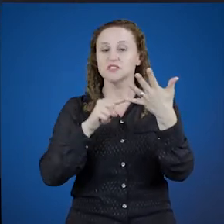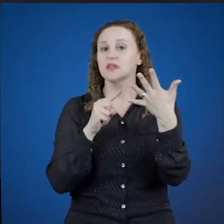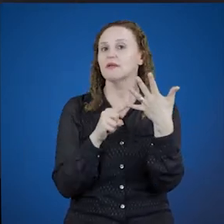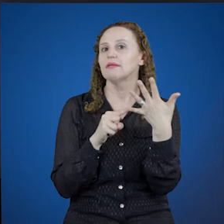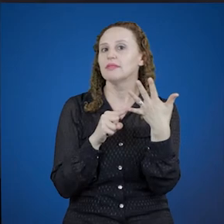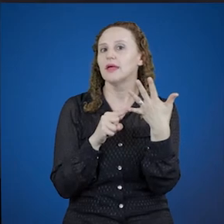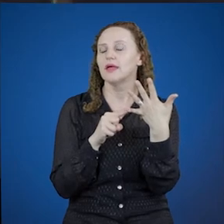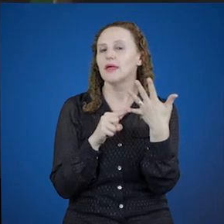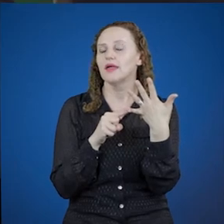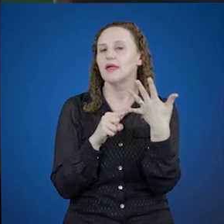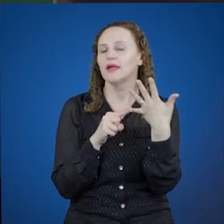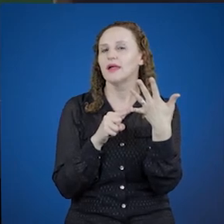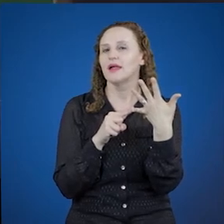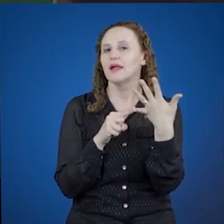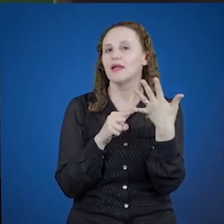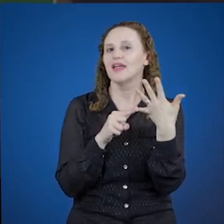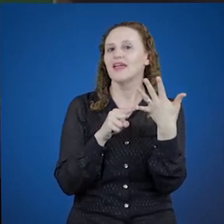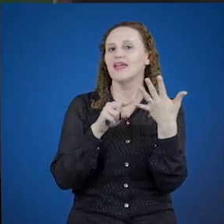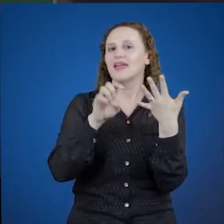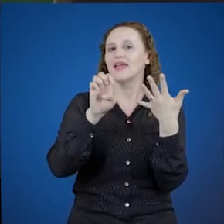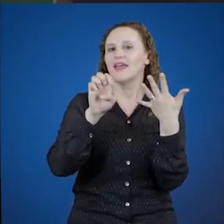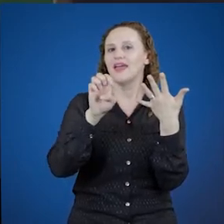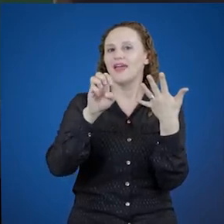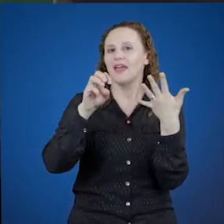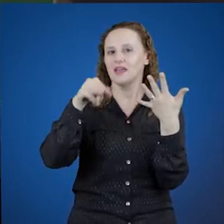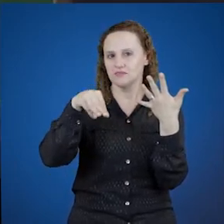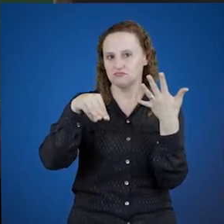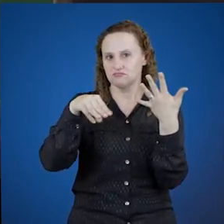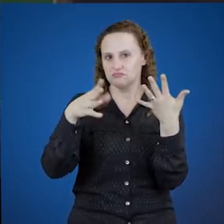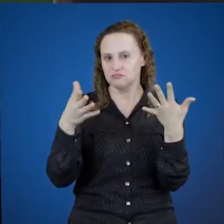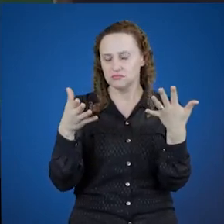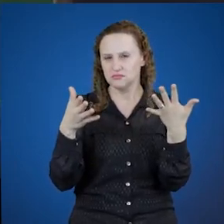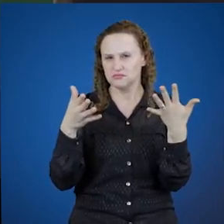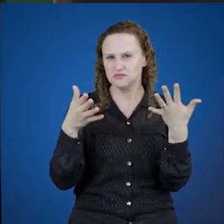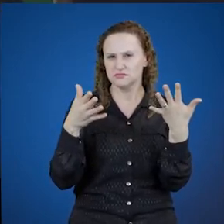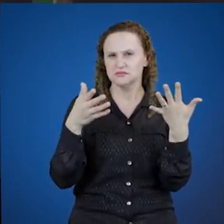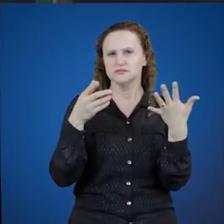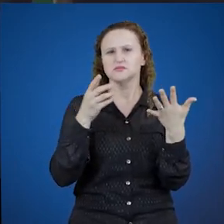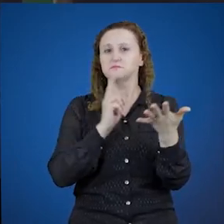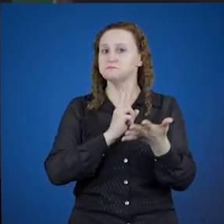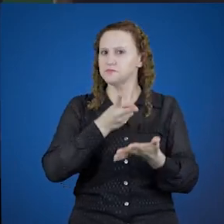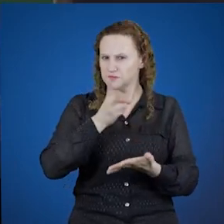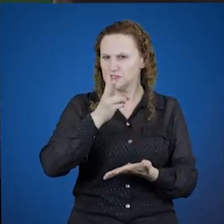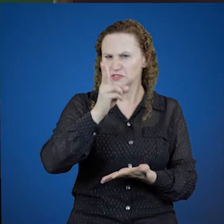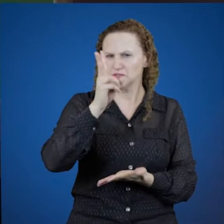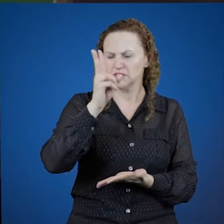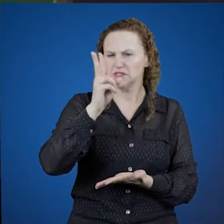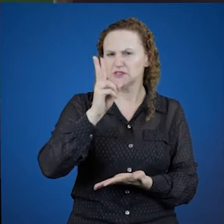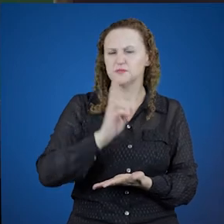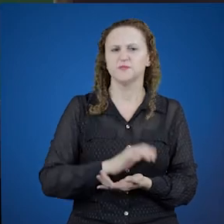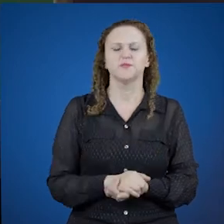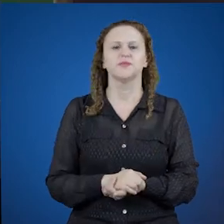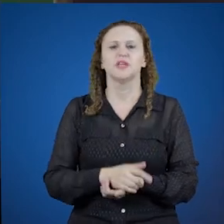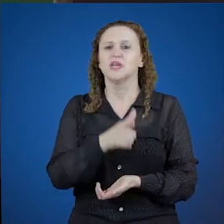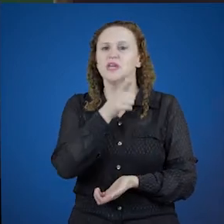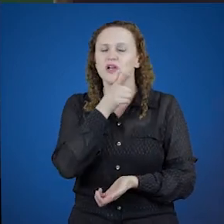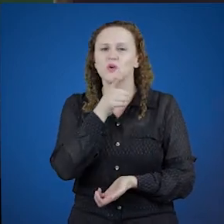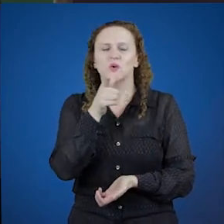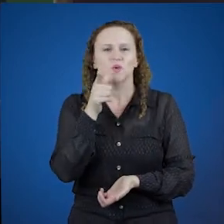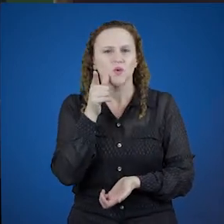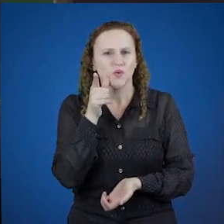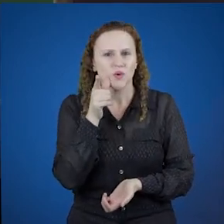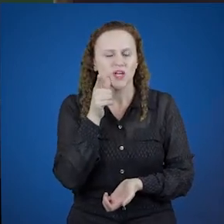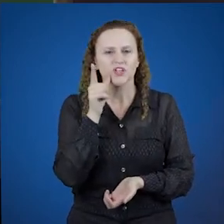os e na quinta em Ei pois bem trataremos na sequência ali então o